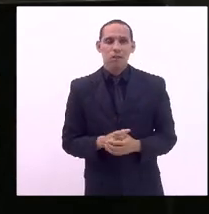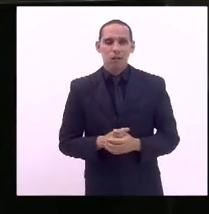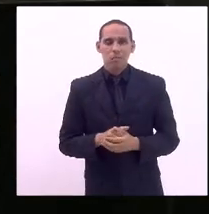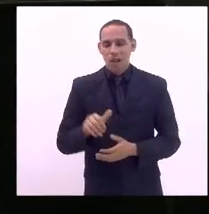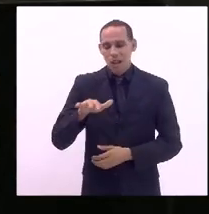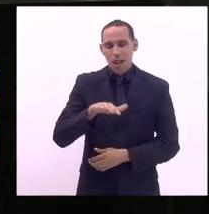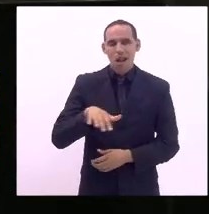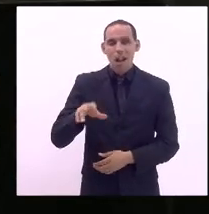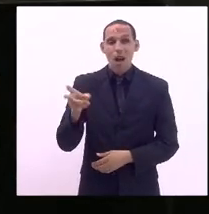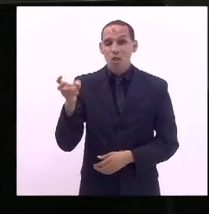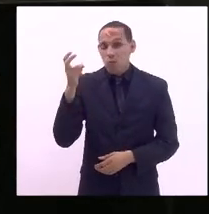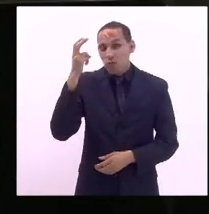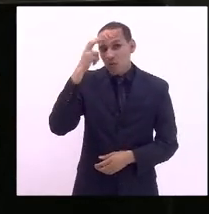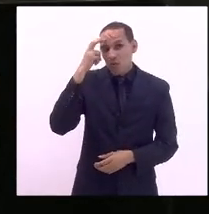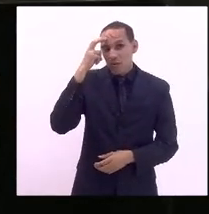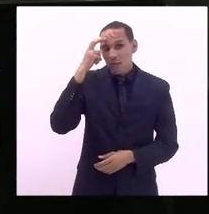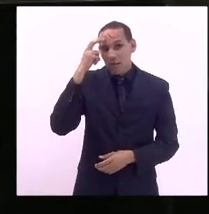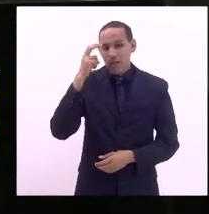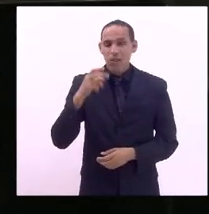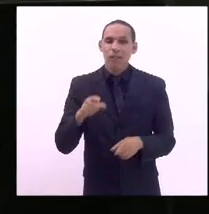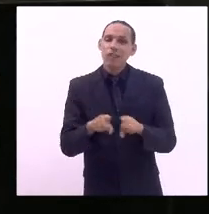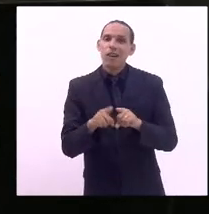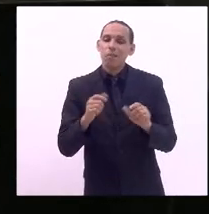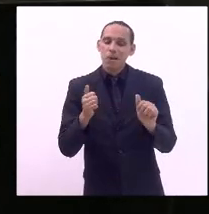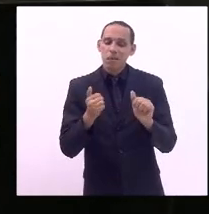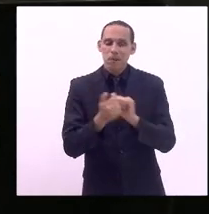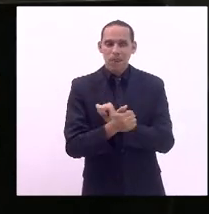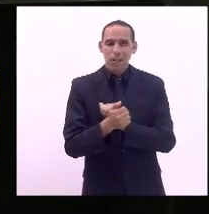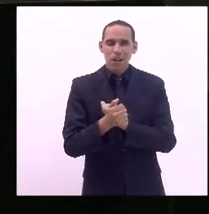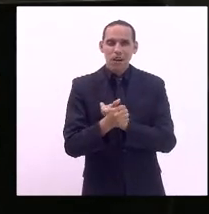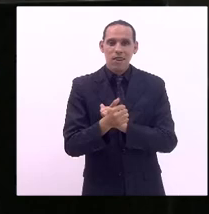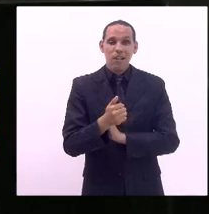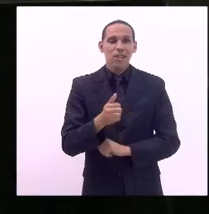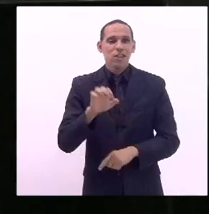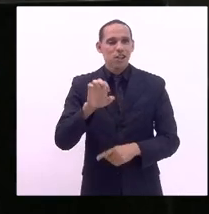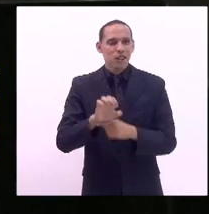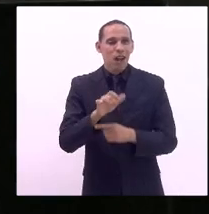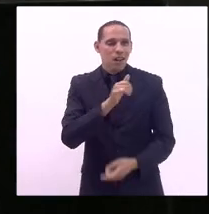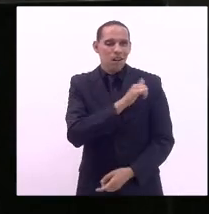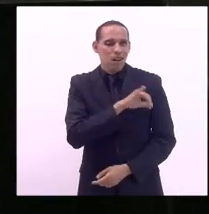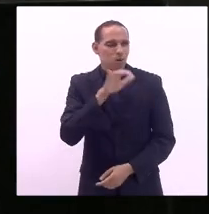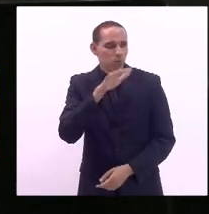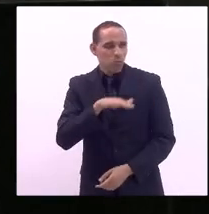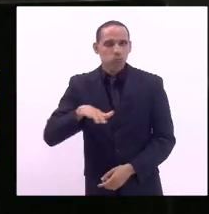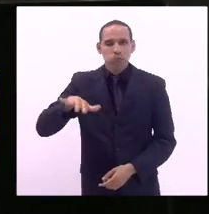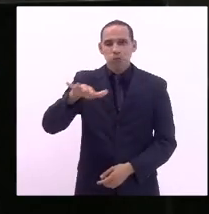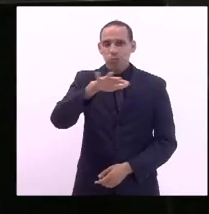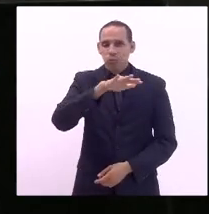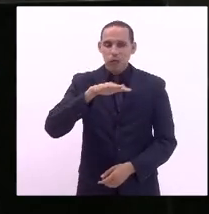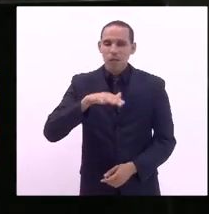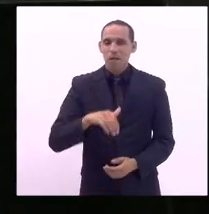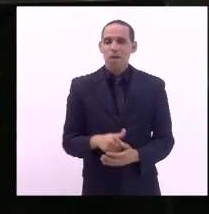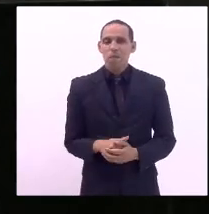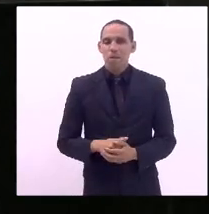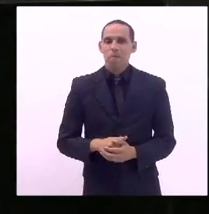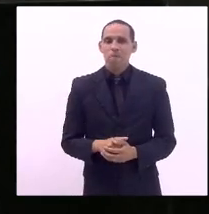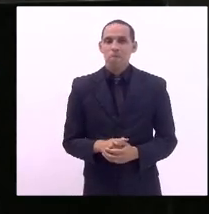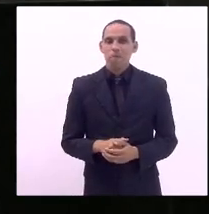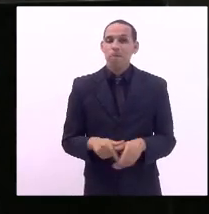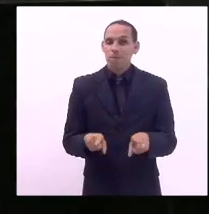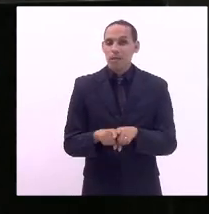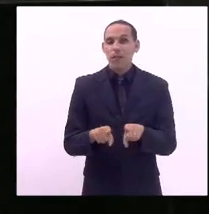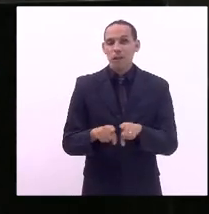setor cultural e esportivo de todo o estado do Rio de Janeiro, que tinha,